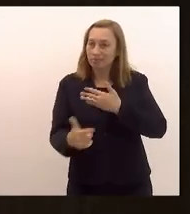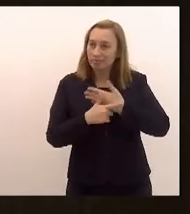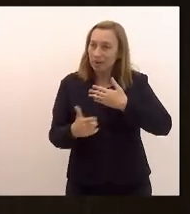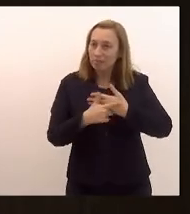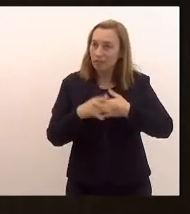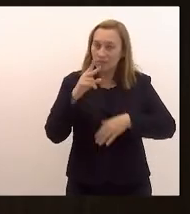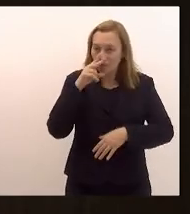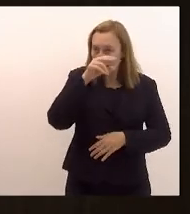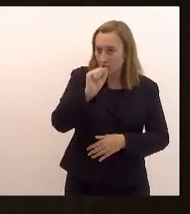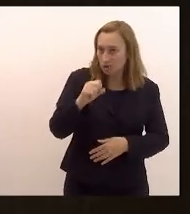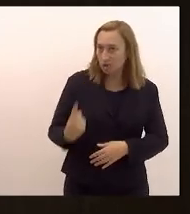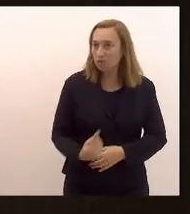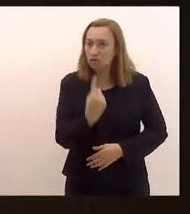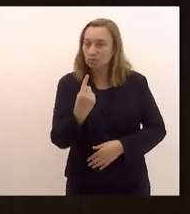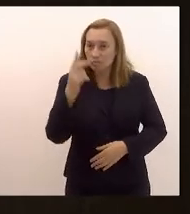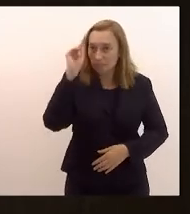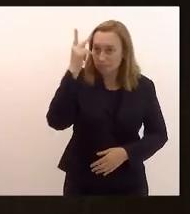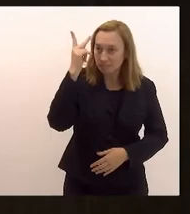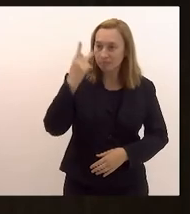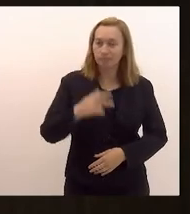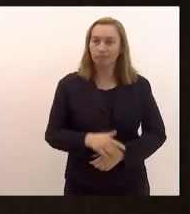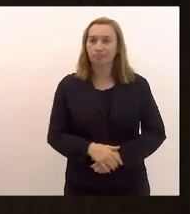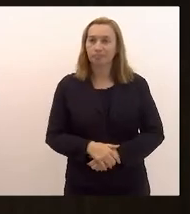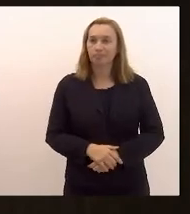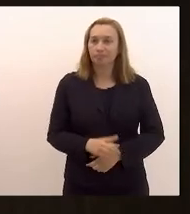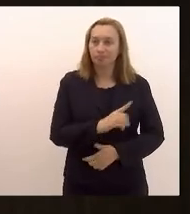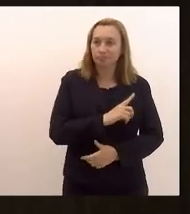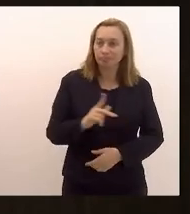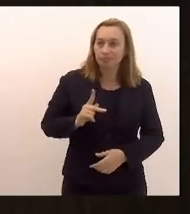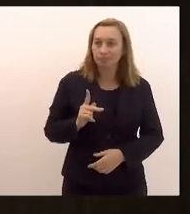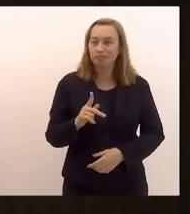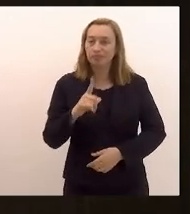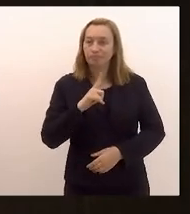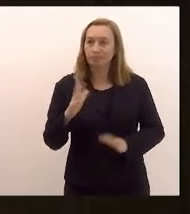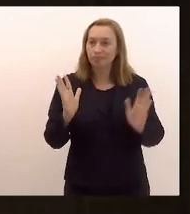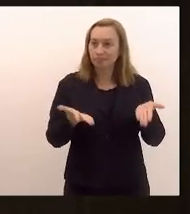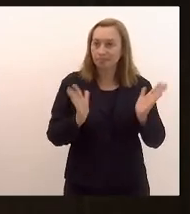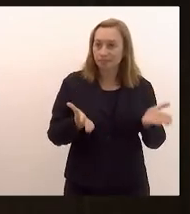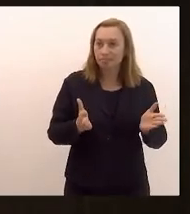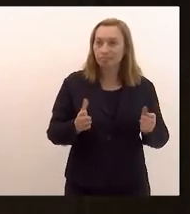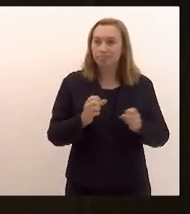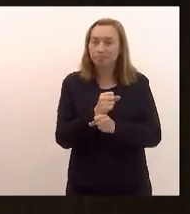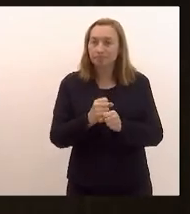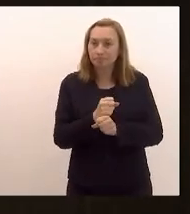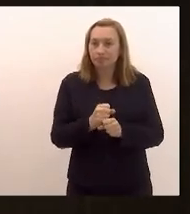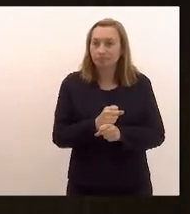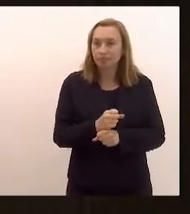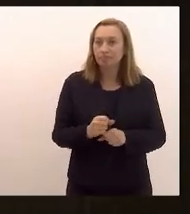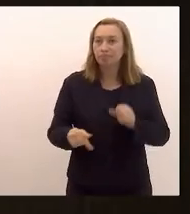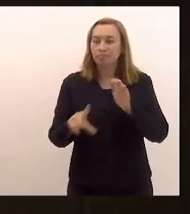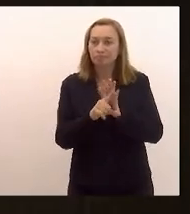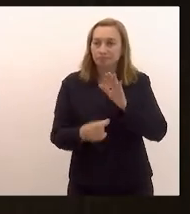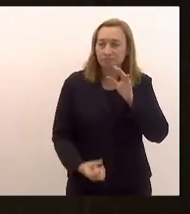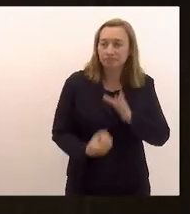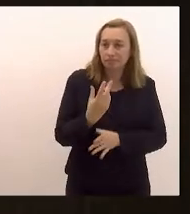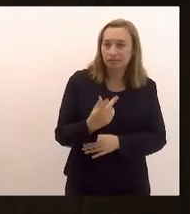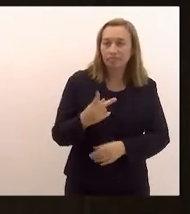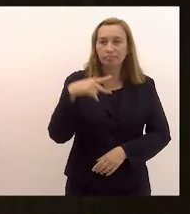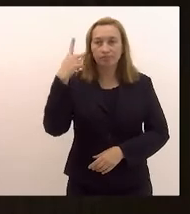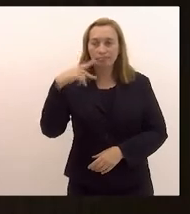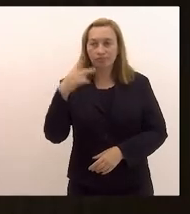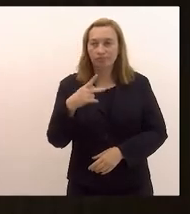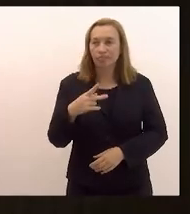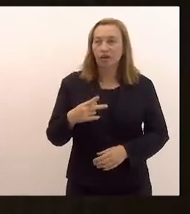fortalecimento único na história da defensoria pública e a gente tem agora esse ano a a lei que cria uma política